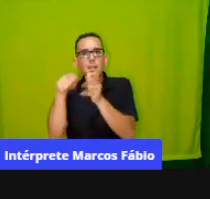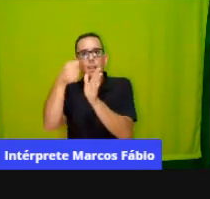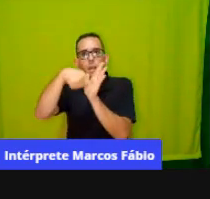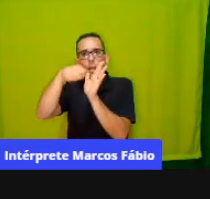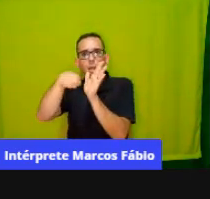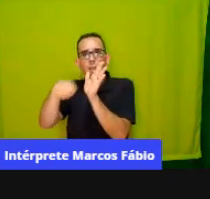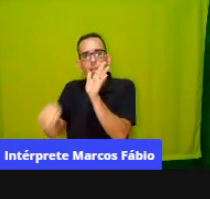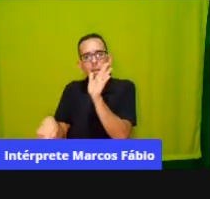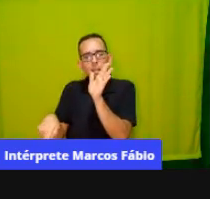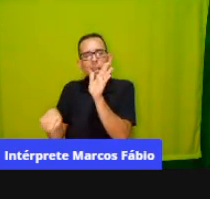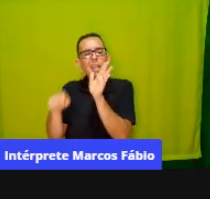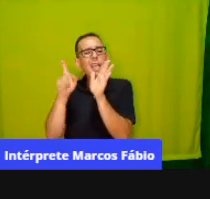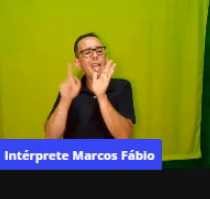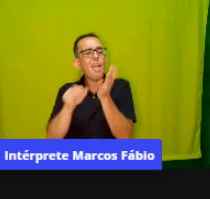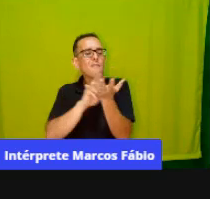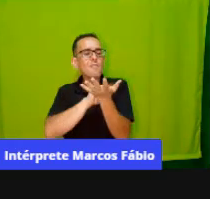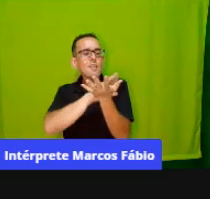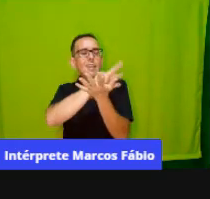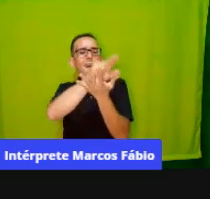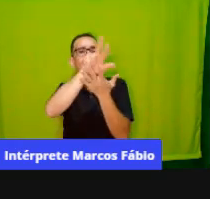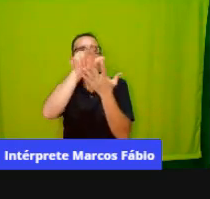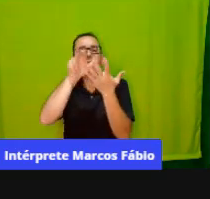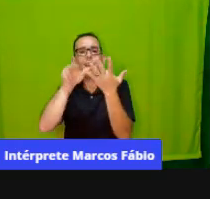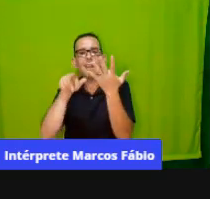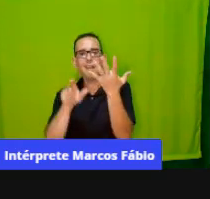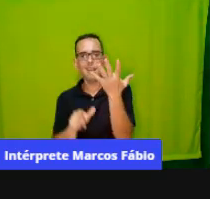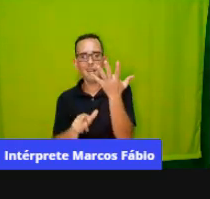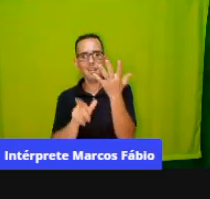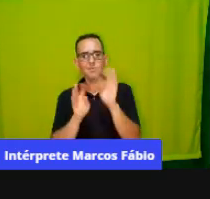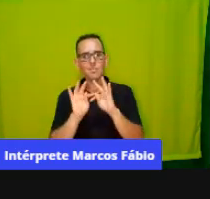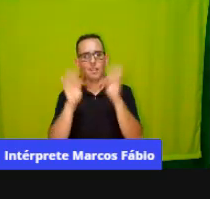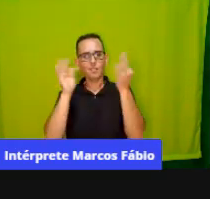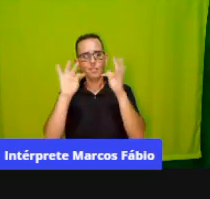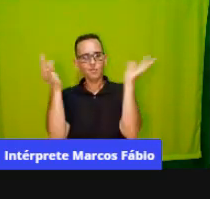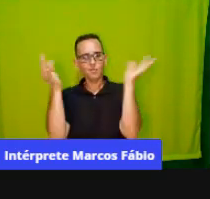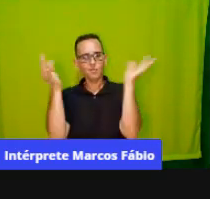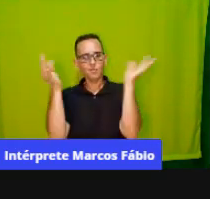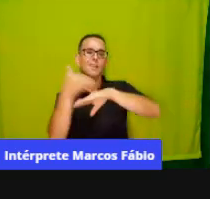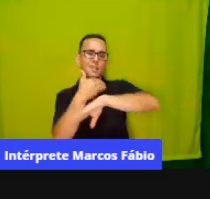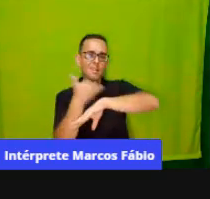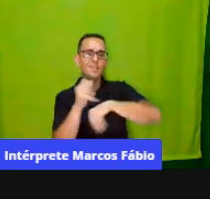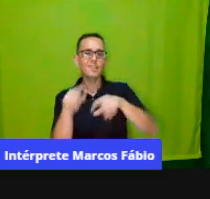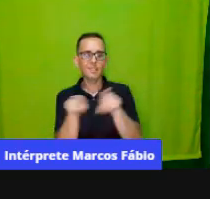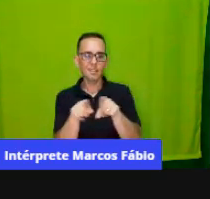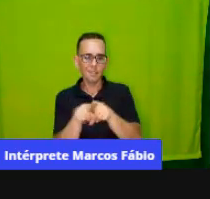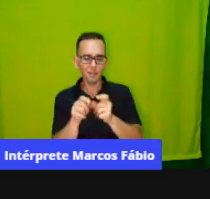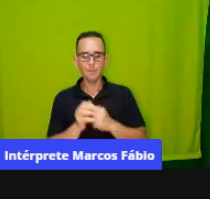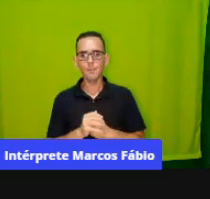são N formas de tecnologia assistiva. Nós temos também...